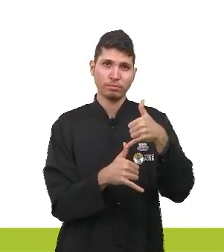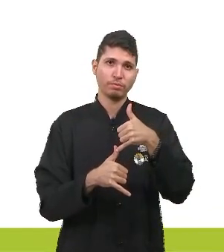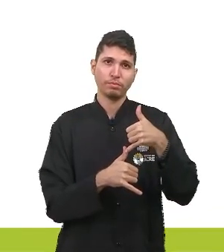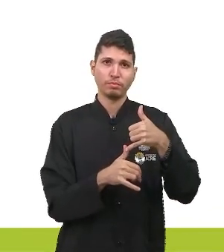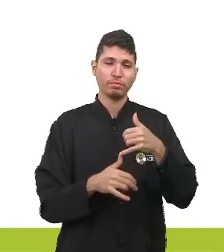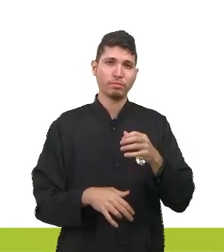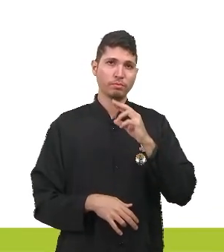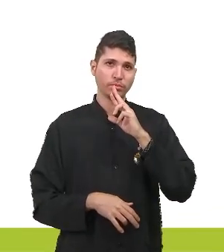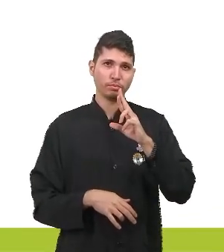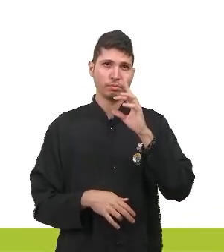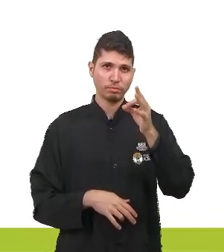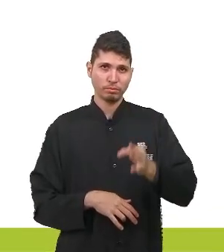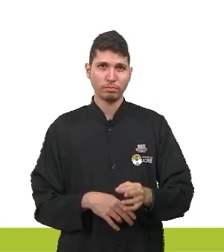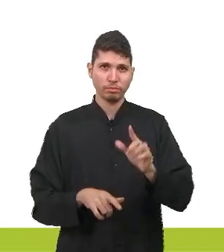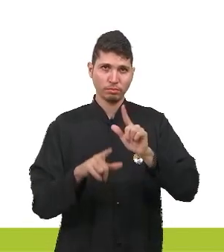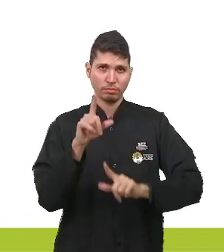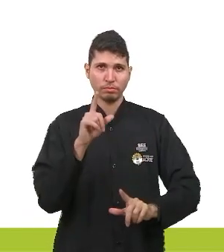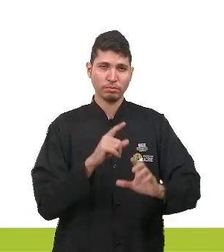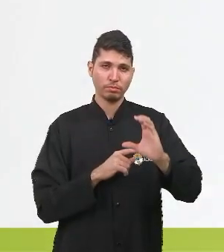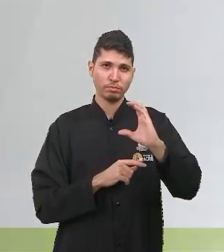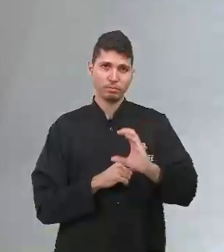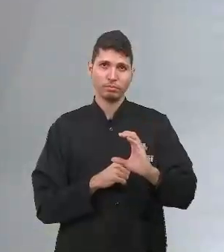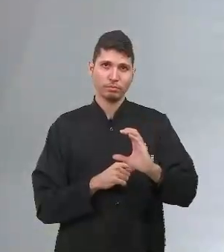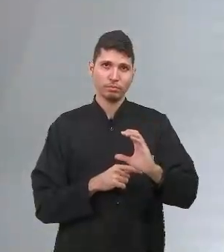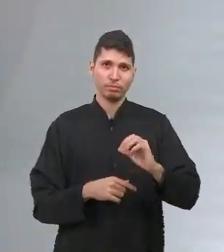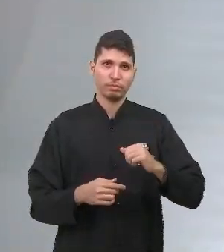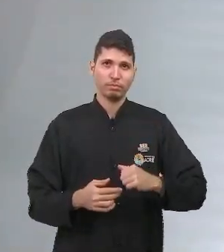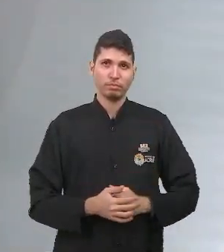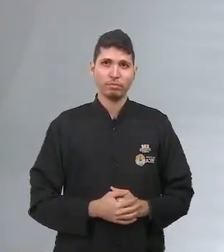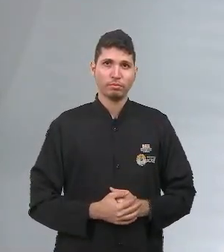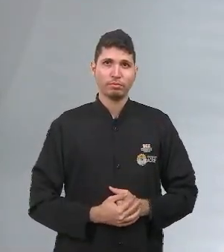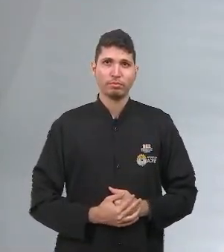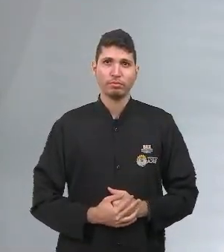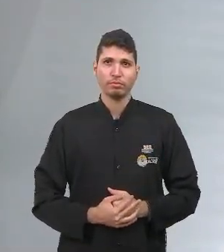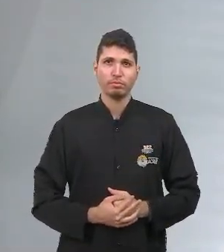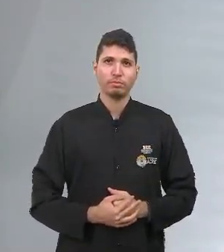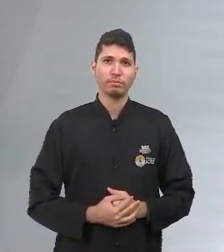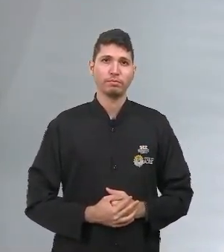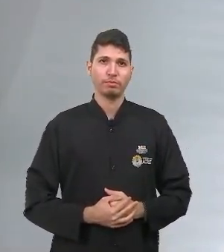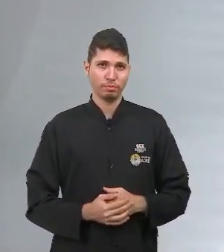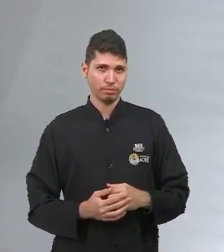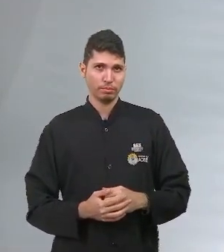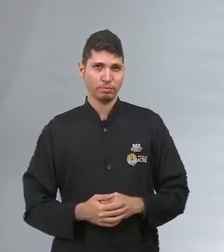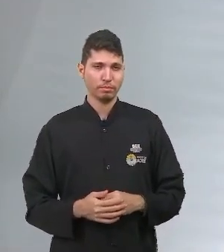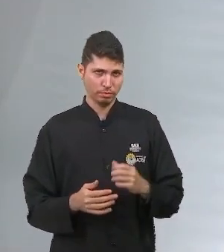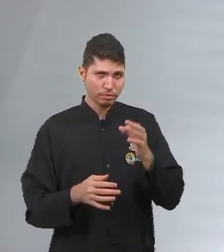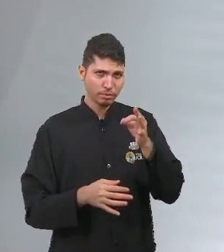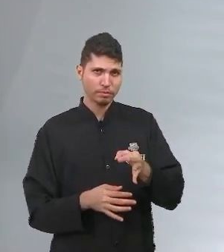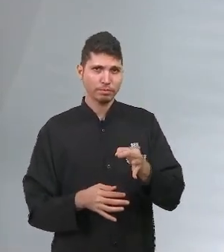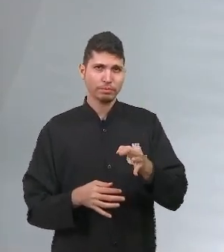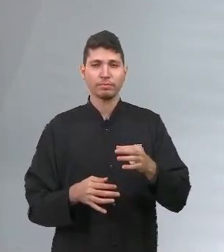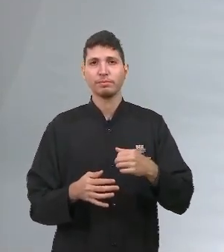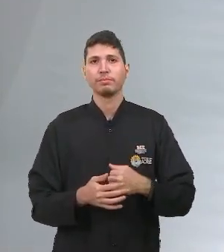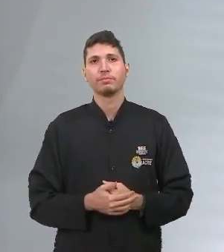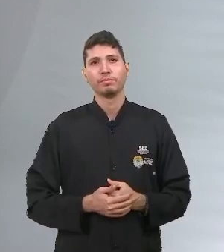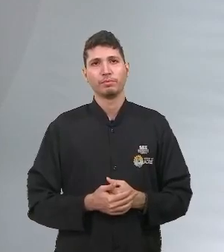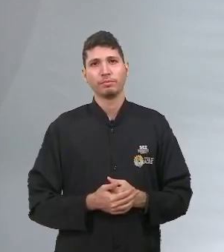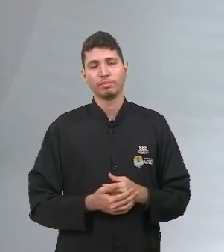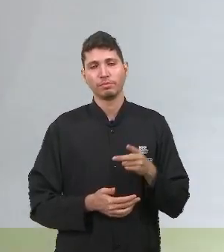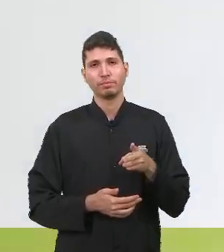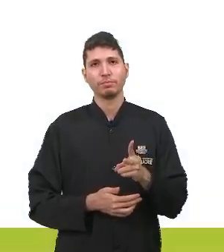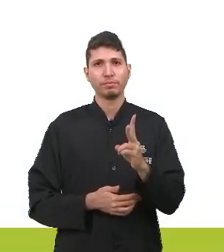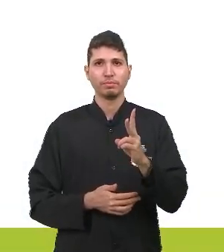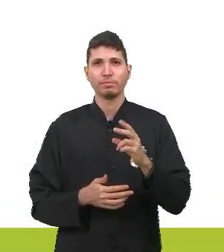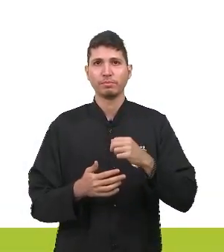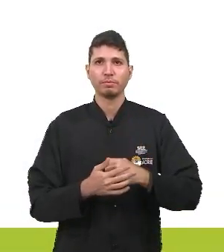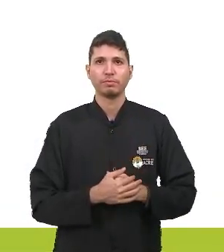correta, então, letra C. Ok, pessoal? Vamos para a próxima. Tudo certinho? Acertaram? Vamos mais uma.